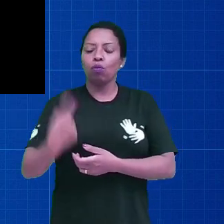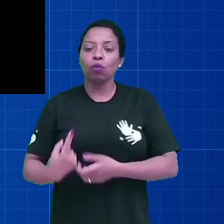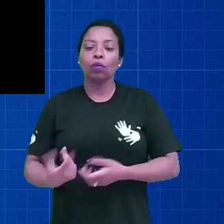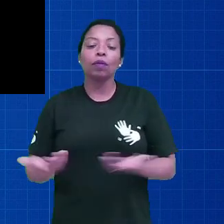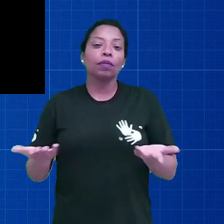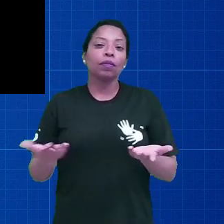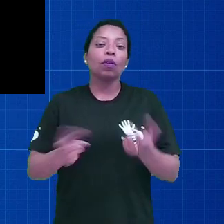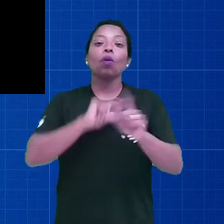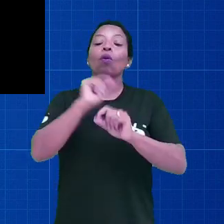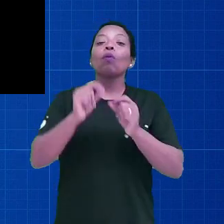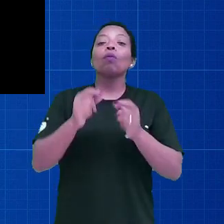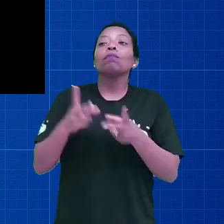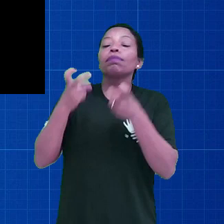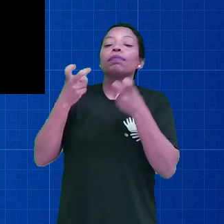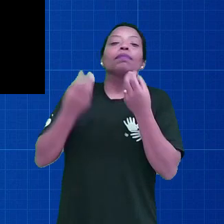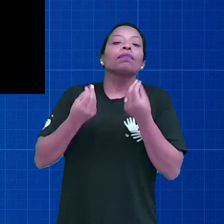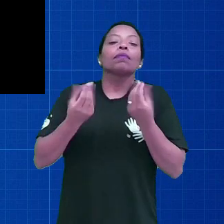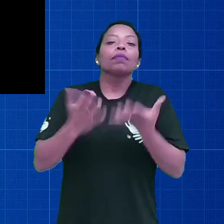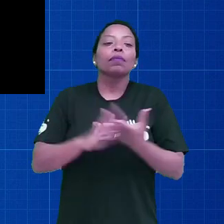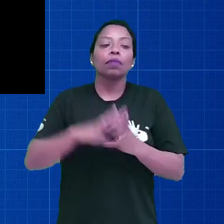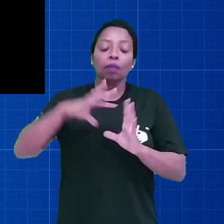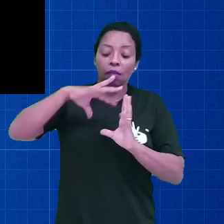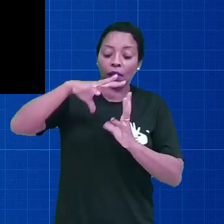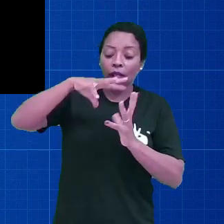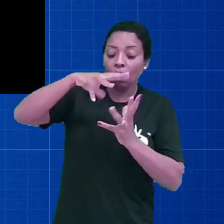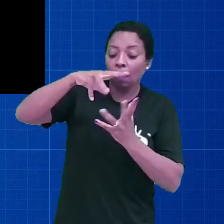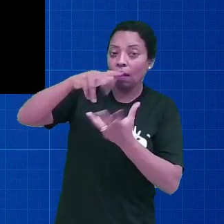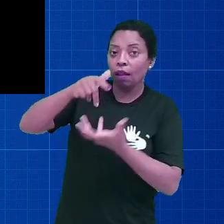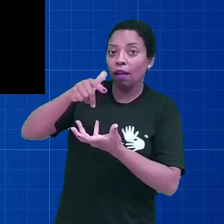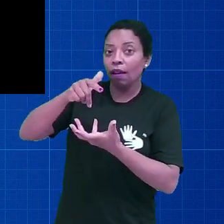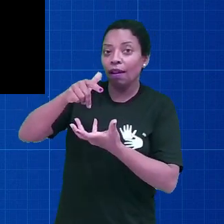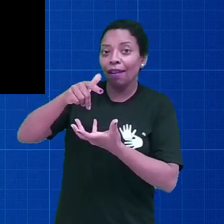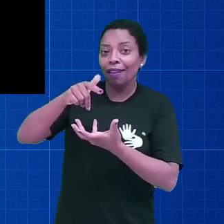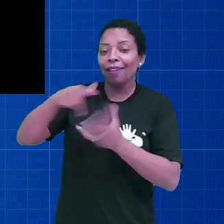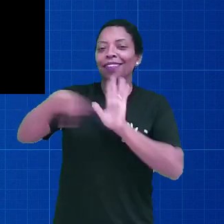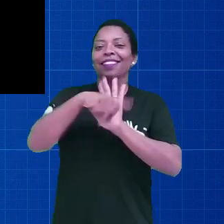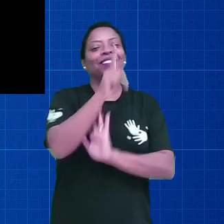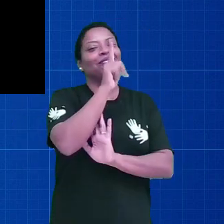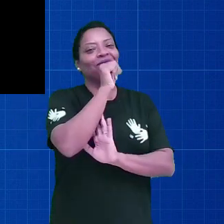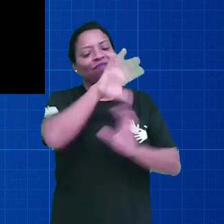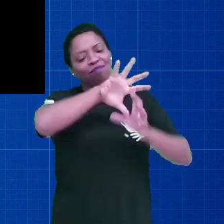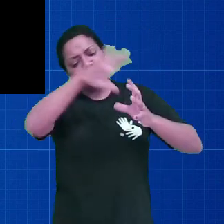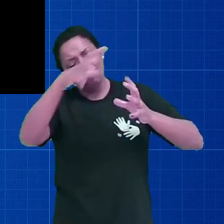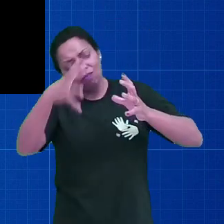O que a gente tem que considerar? Que a Terra é o planeta água. Nós temos